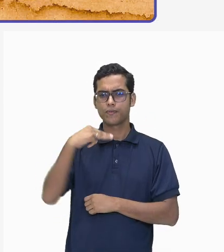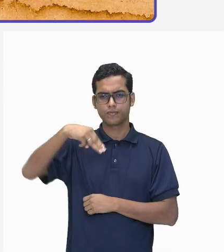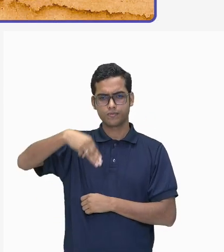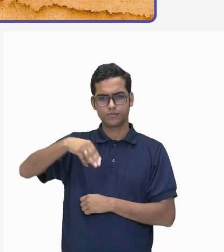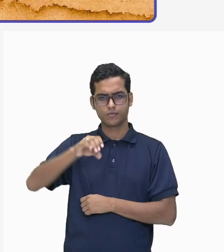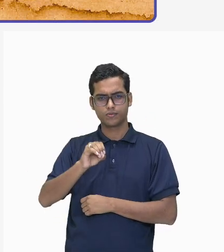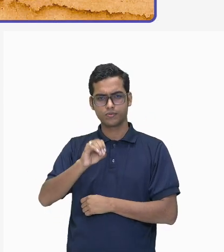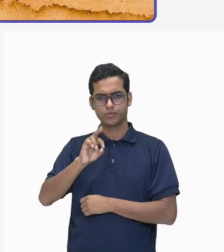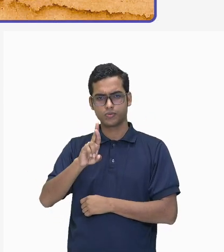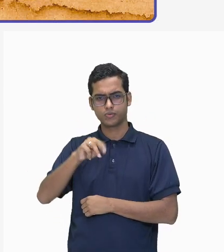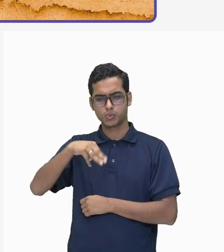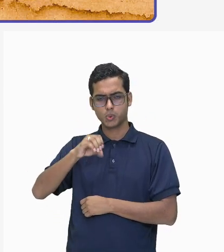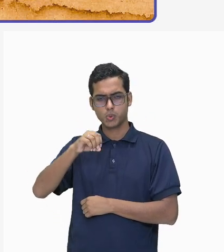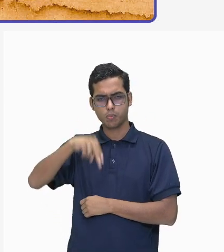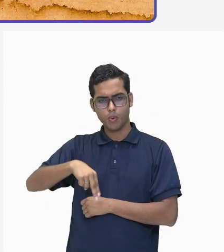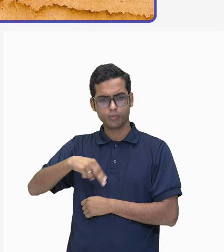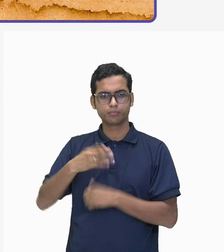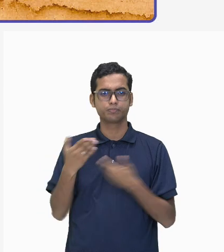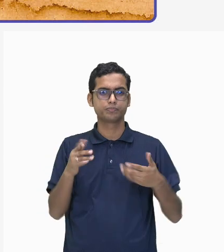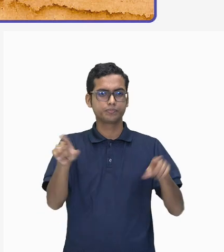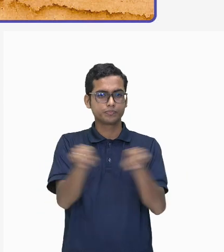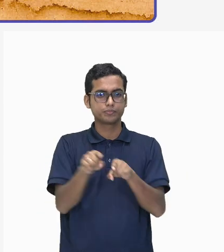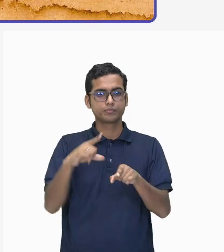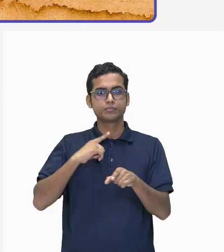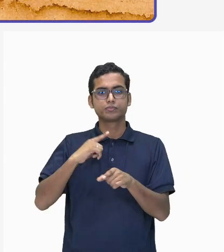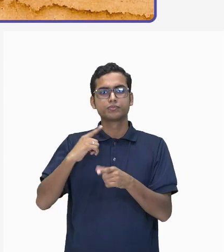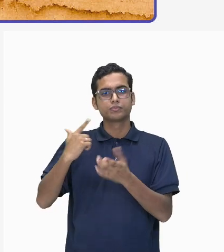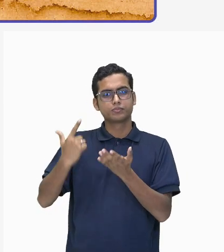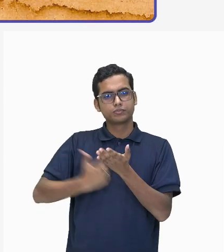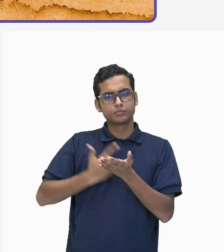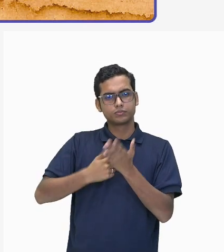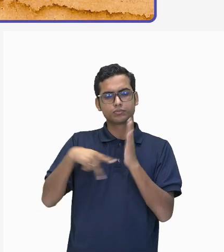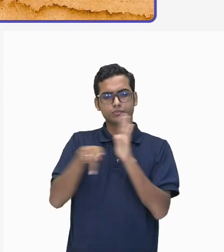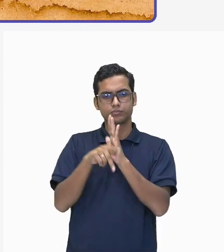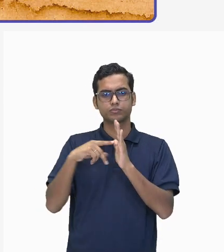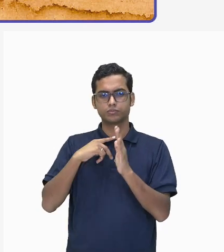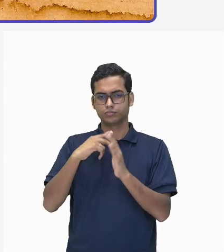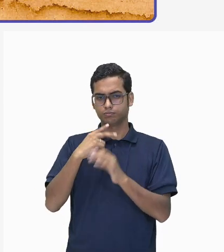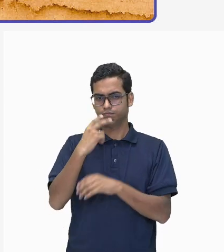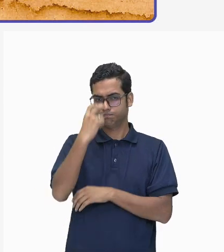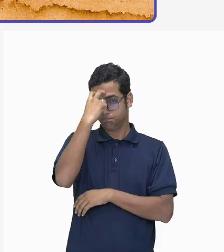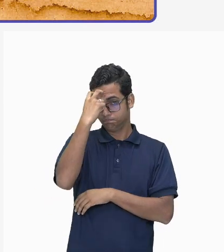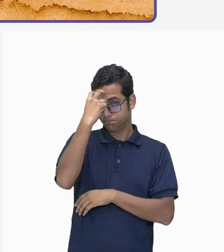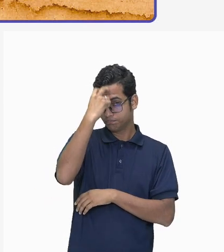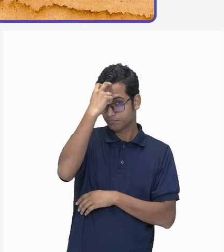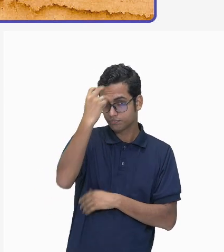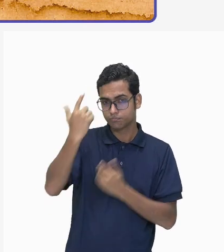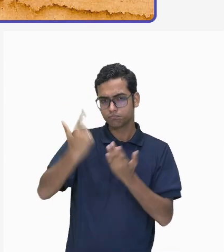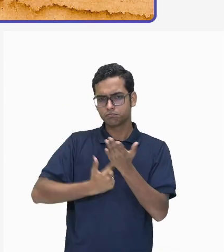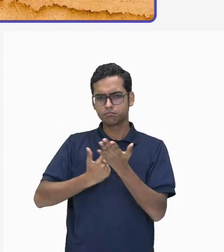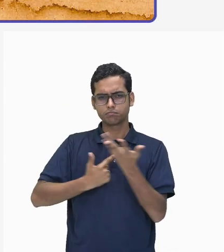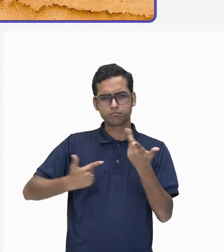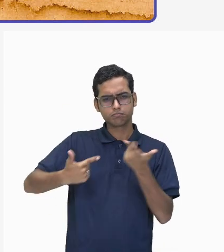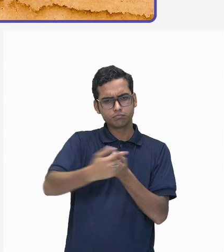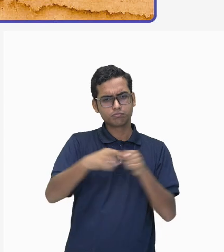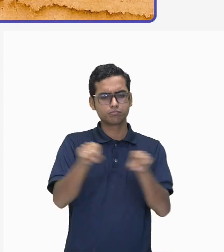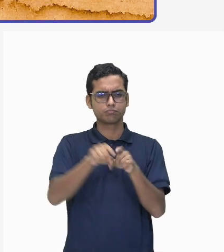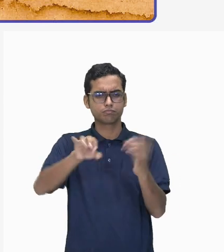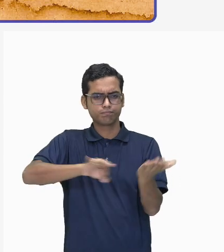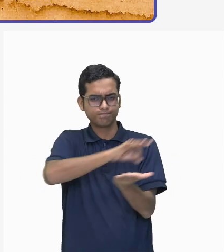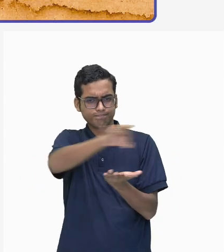Extremo Oriente, lá da Índia, nós poderíamos dizer que no hinduísmo há várias escrituras e obras consideradas